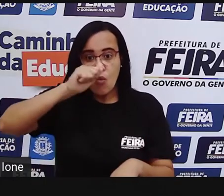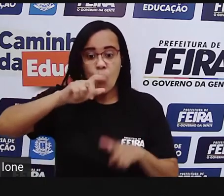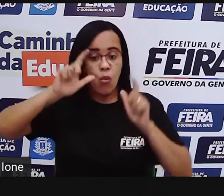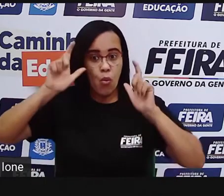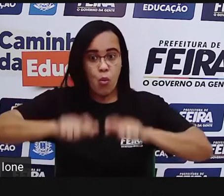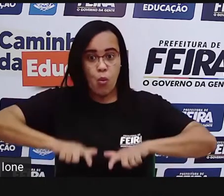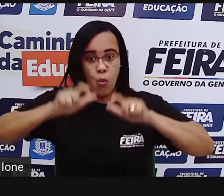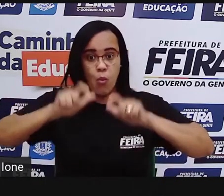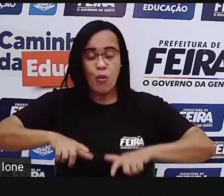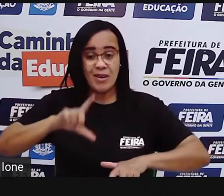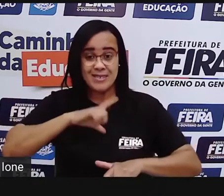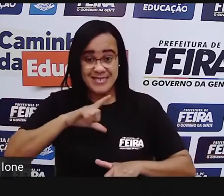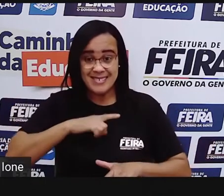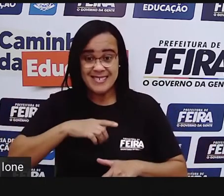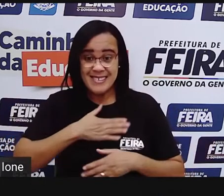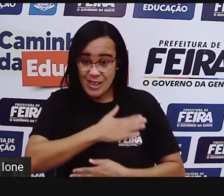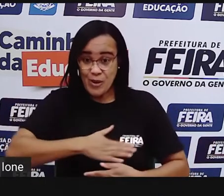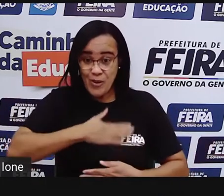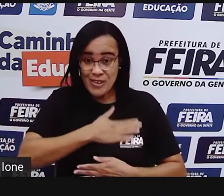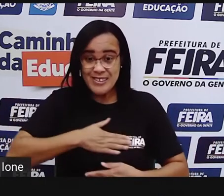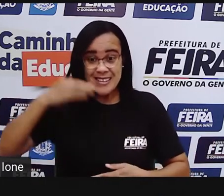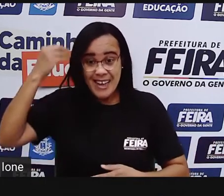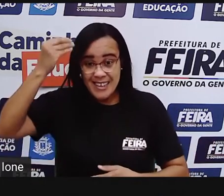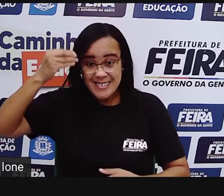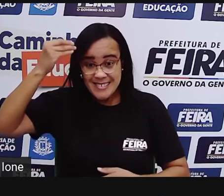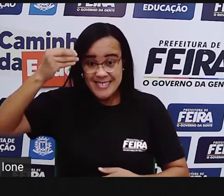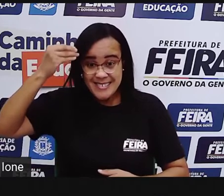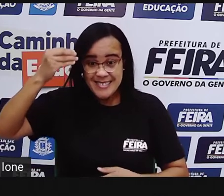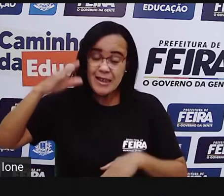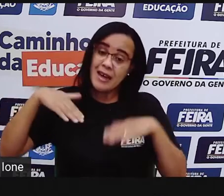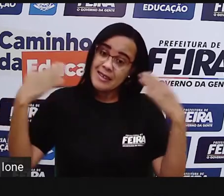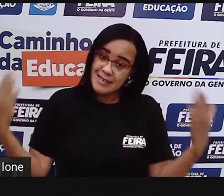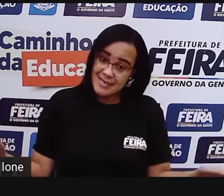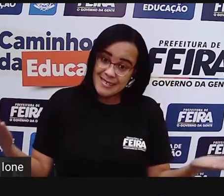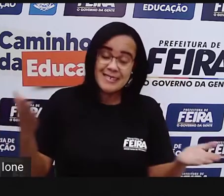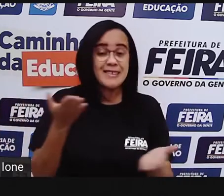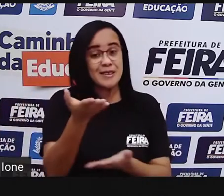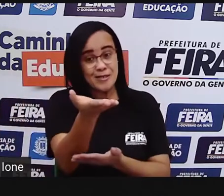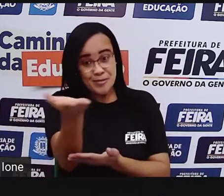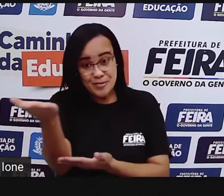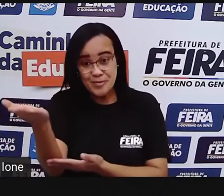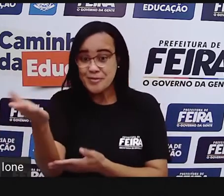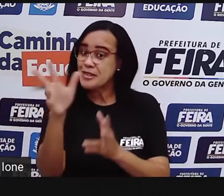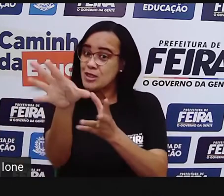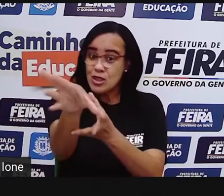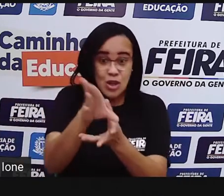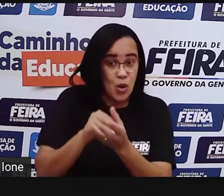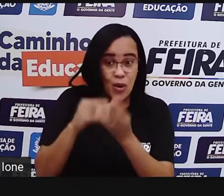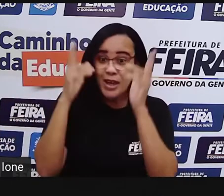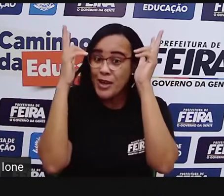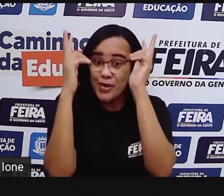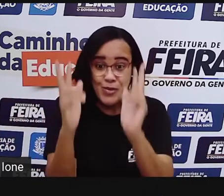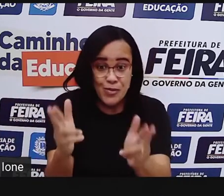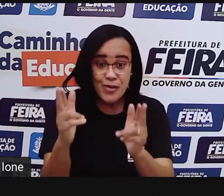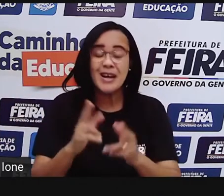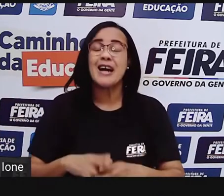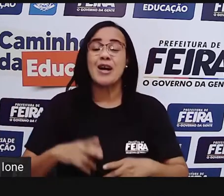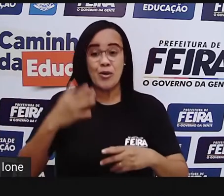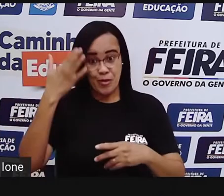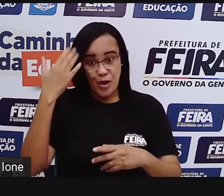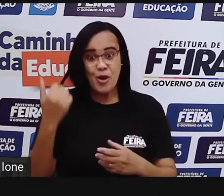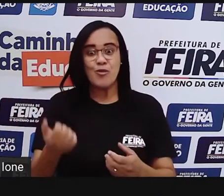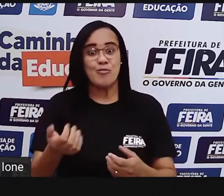Gostaram da experiência? Façam também. Eu quero muito, muito saber o que é que vocês acharam. Se